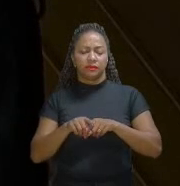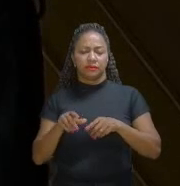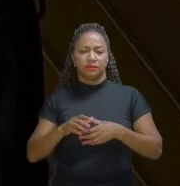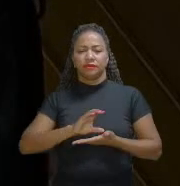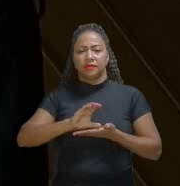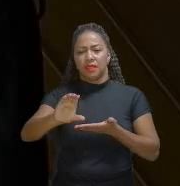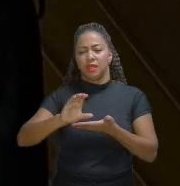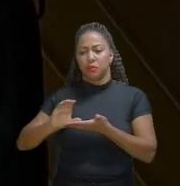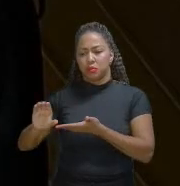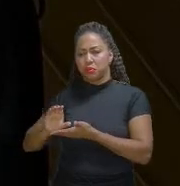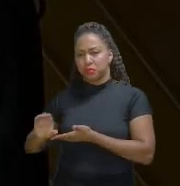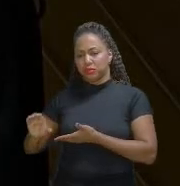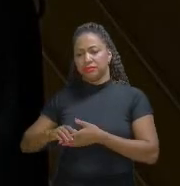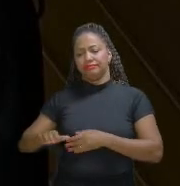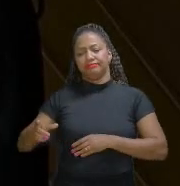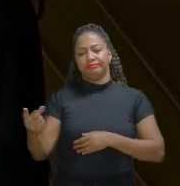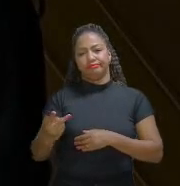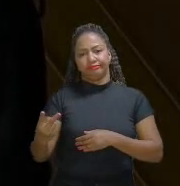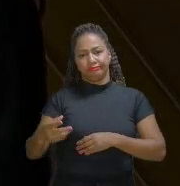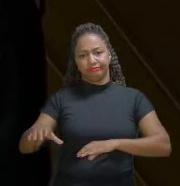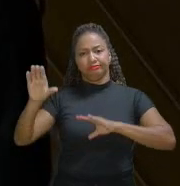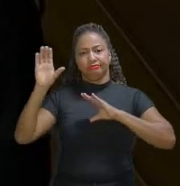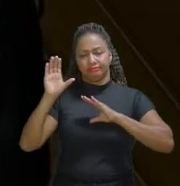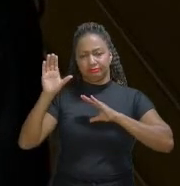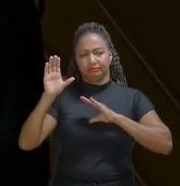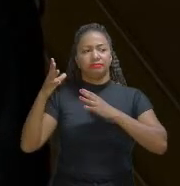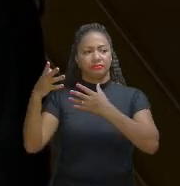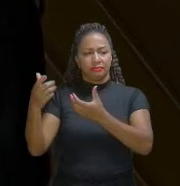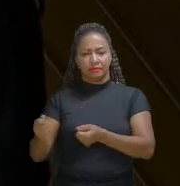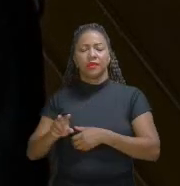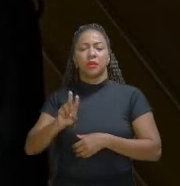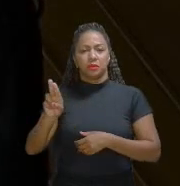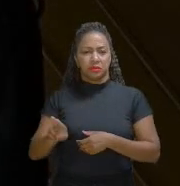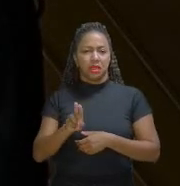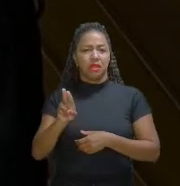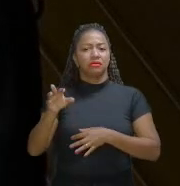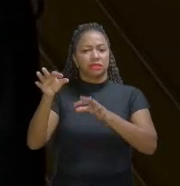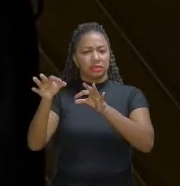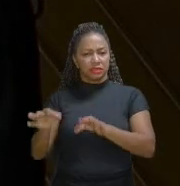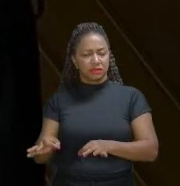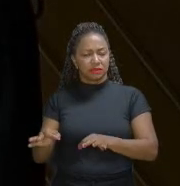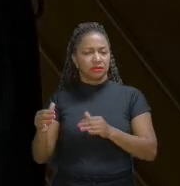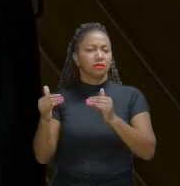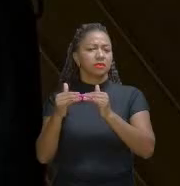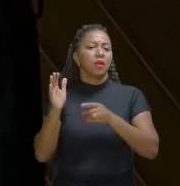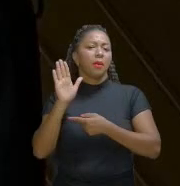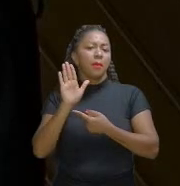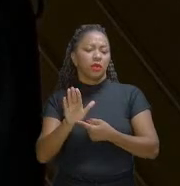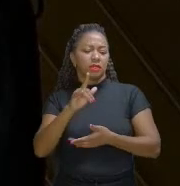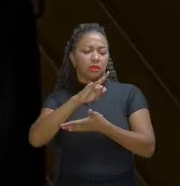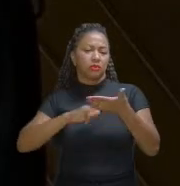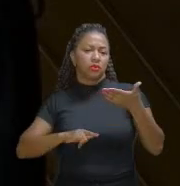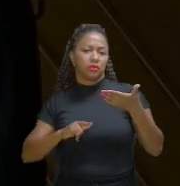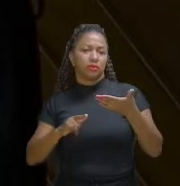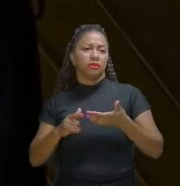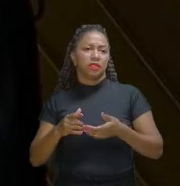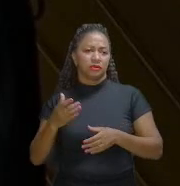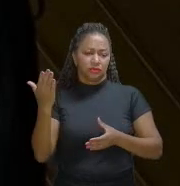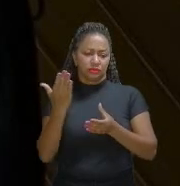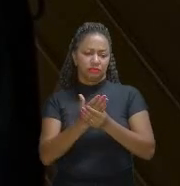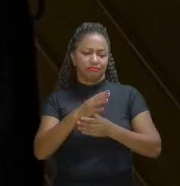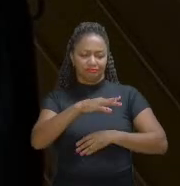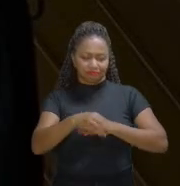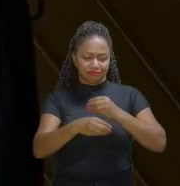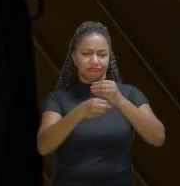de recursos financeiros às candidatas, os quais foram efetivamente utilizados, conforme demonstrados pelos documentos acostados aos autos.